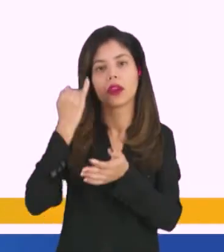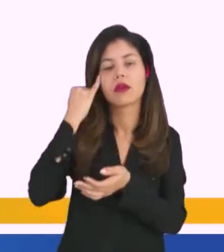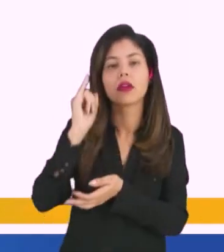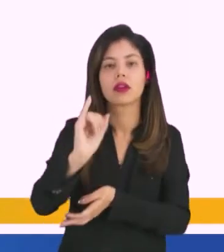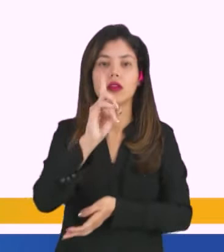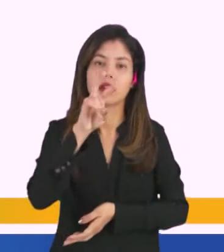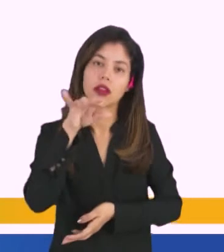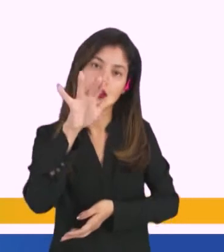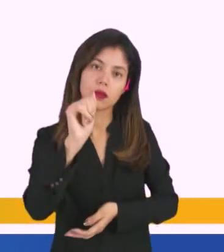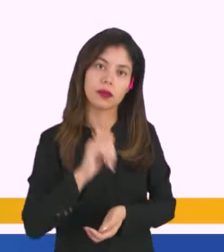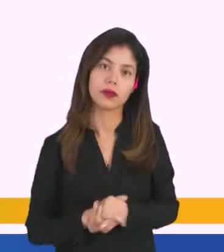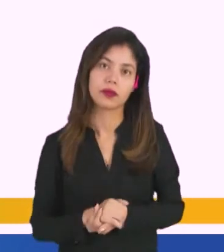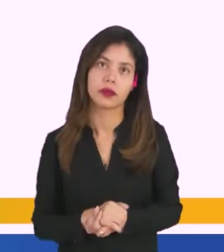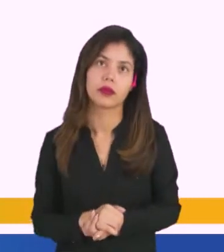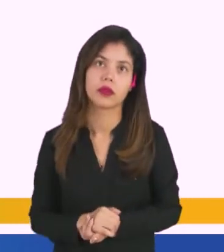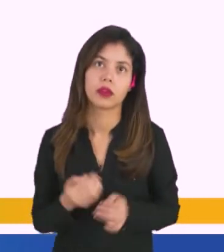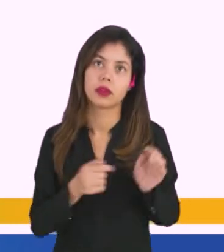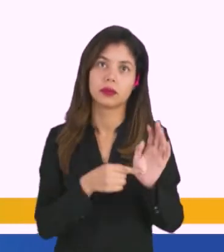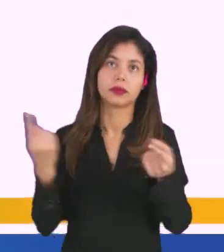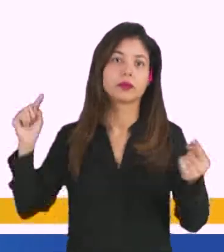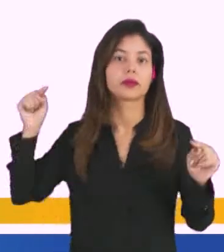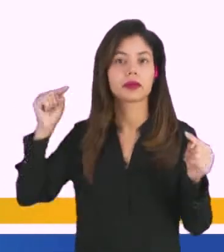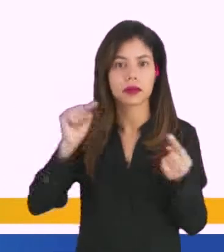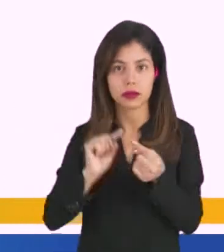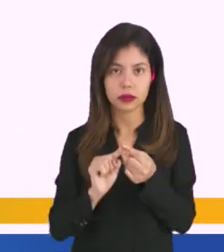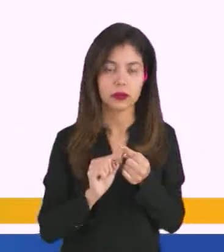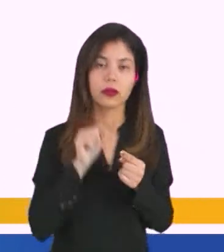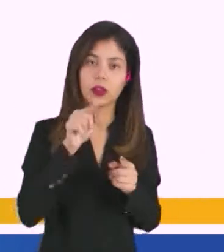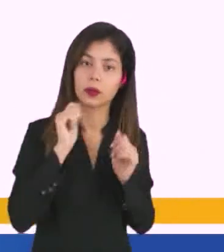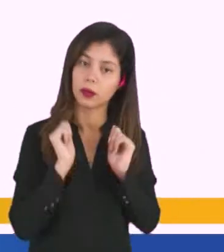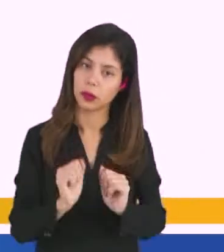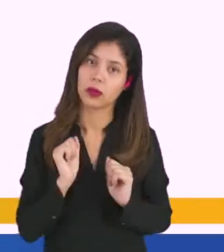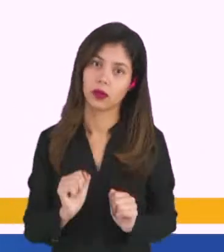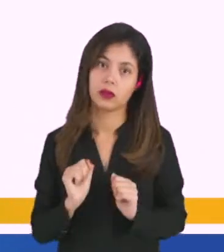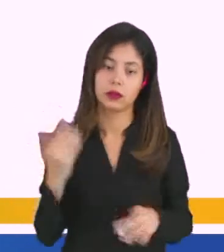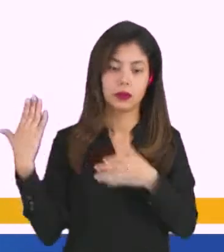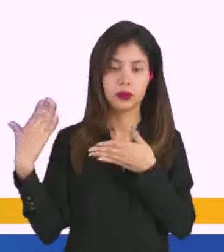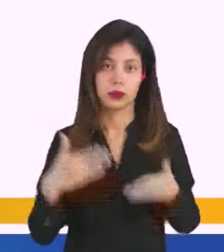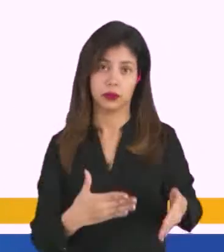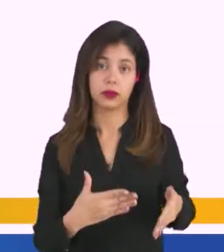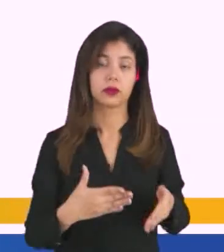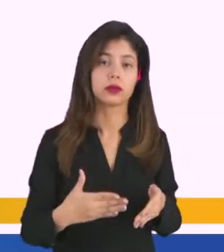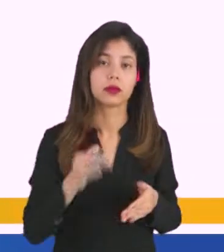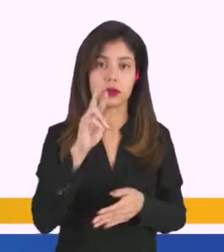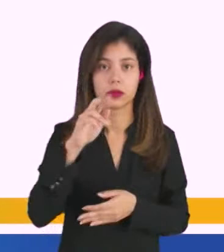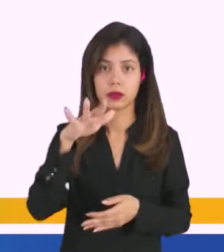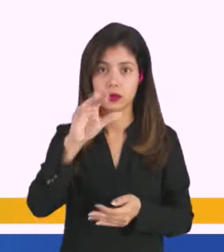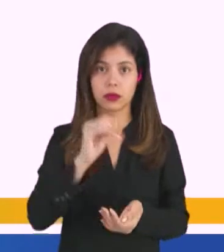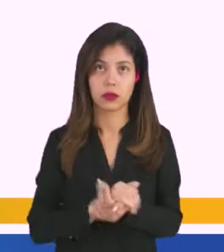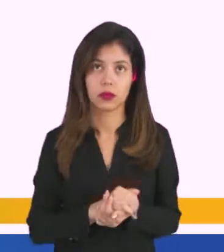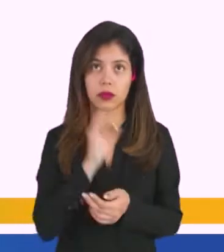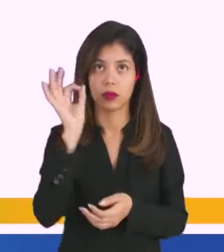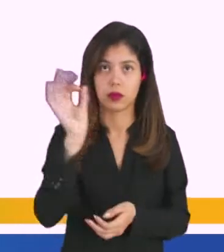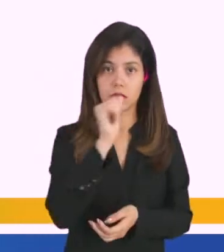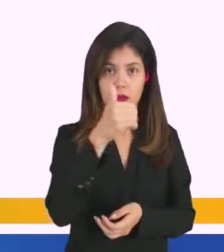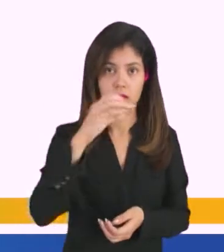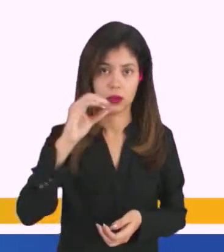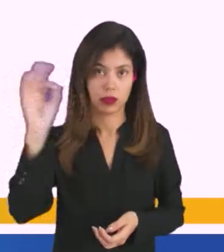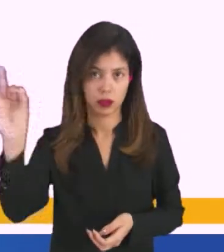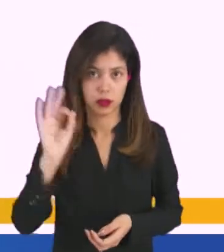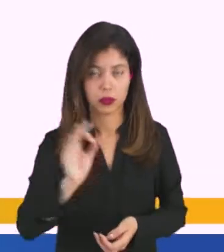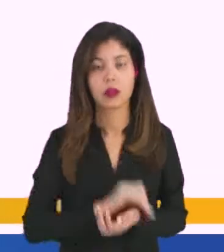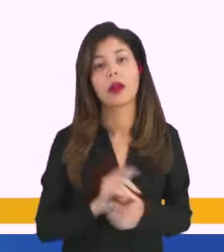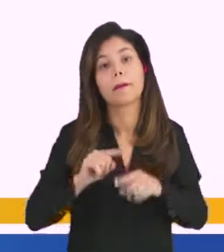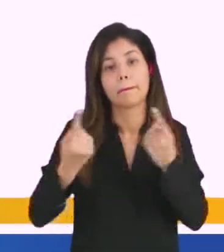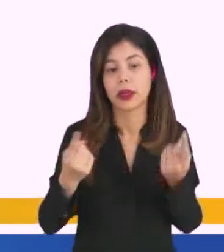do decimal. Devido a algumas aproximações, né, você pode não conseguir chegar nessa frequência de 100%, mas observe que você vai